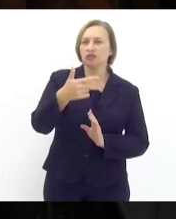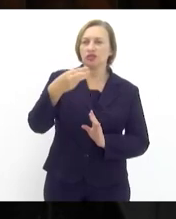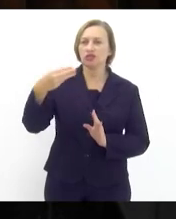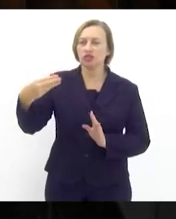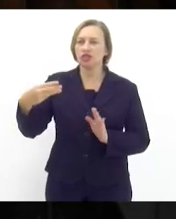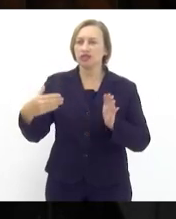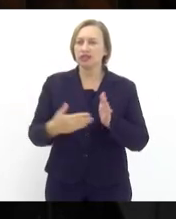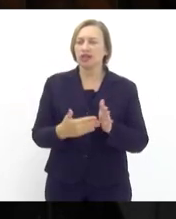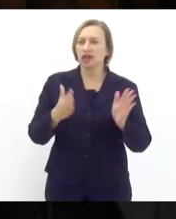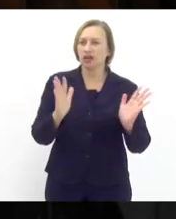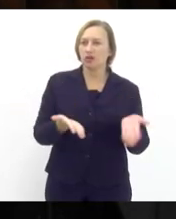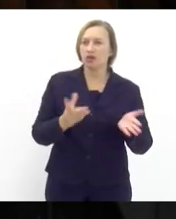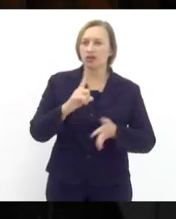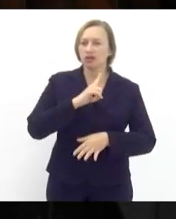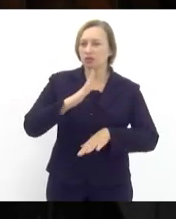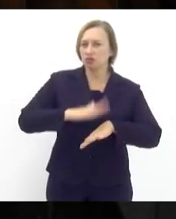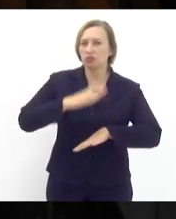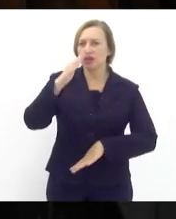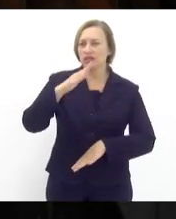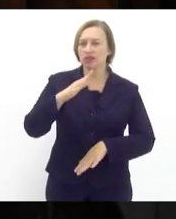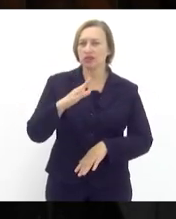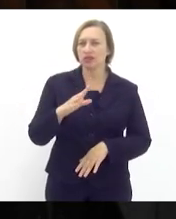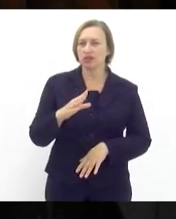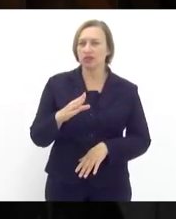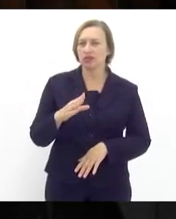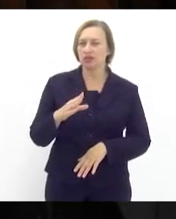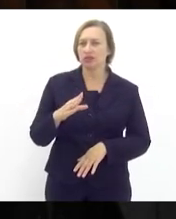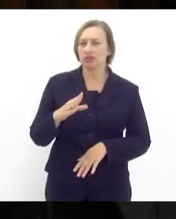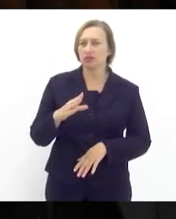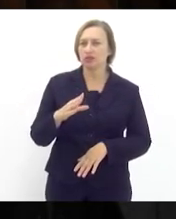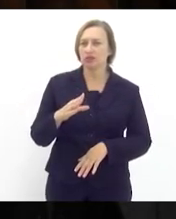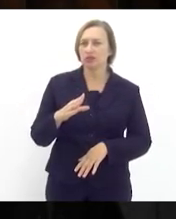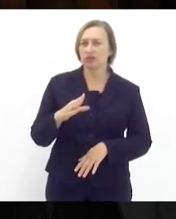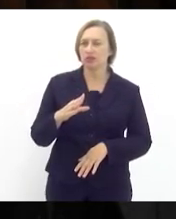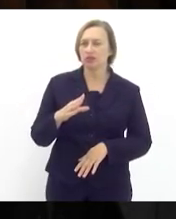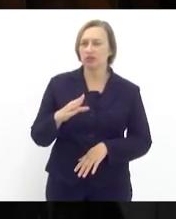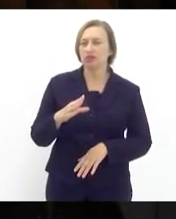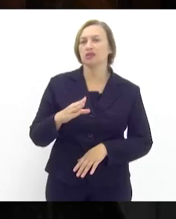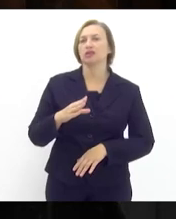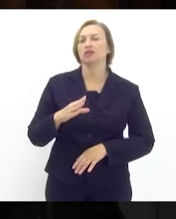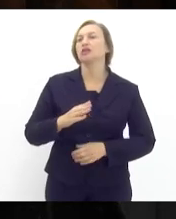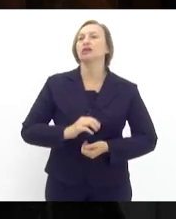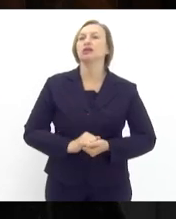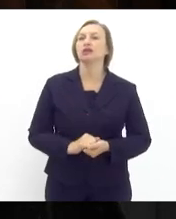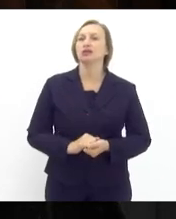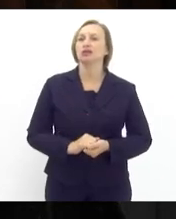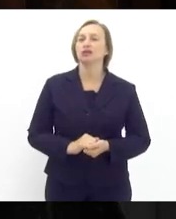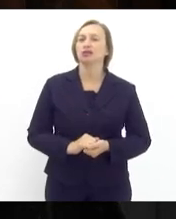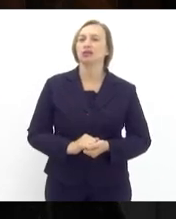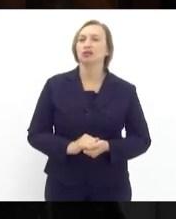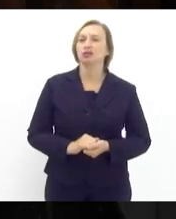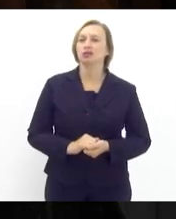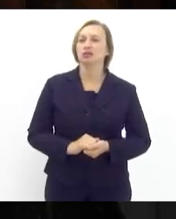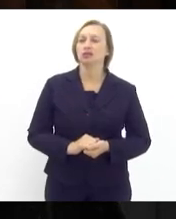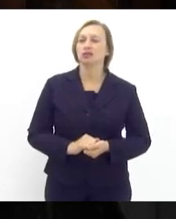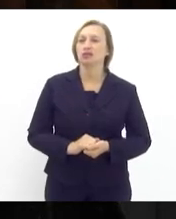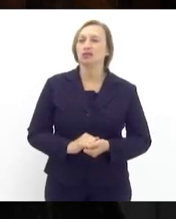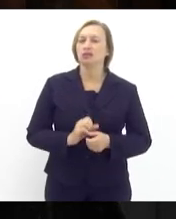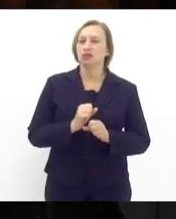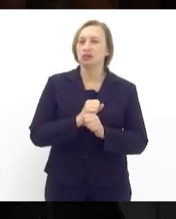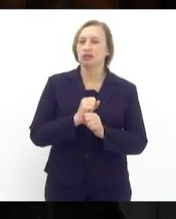agora temos mais uma década se eu ponderar juro Real